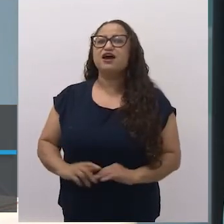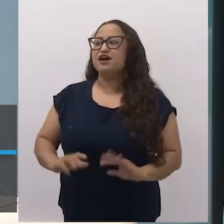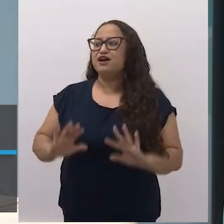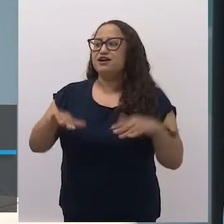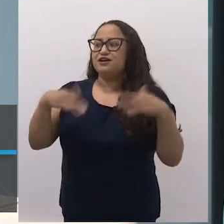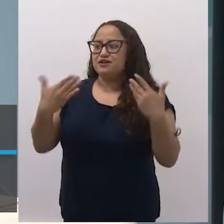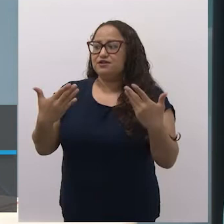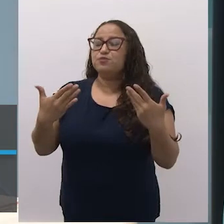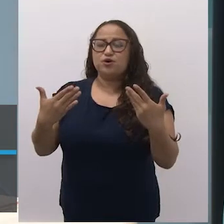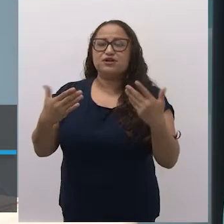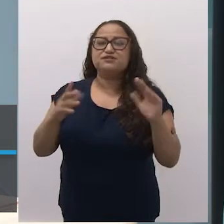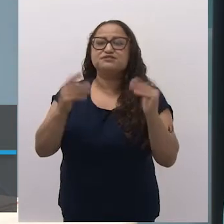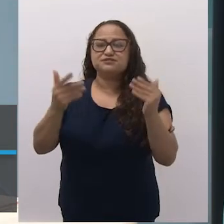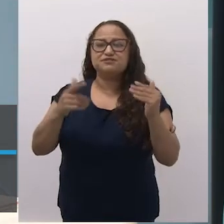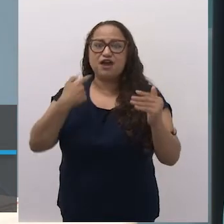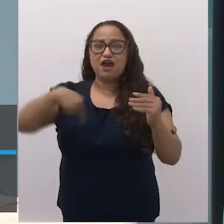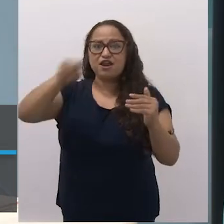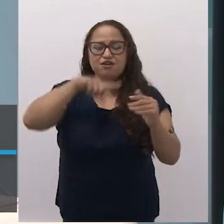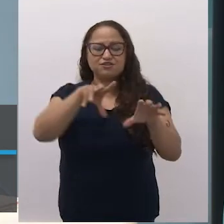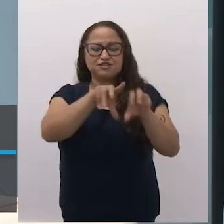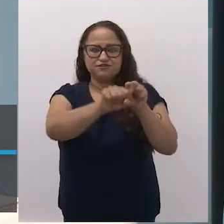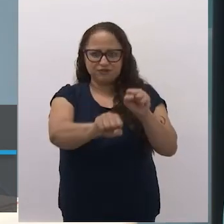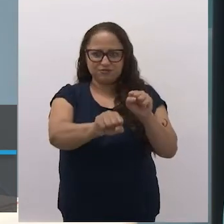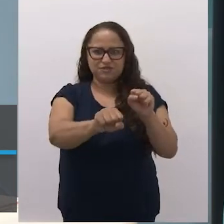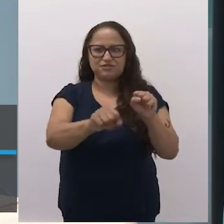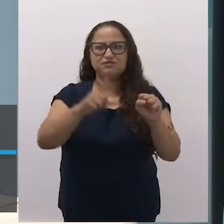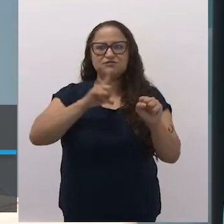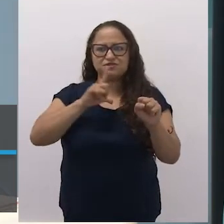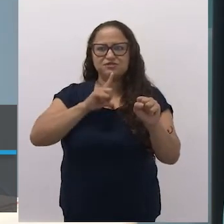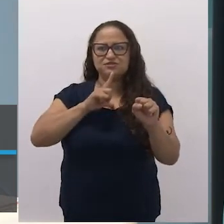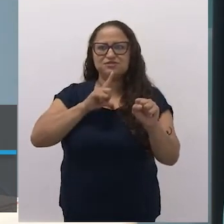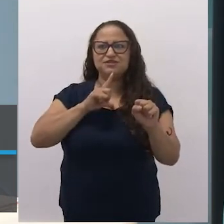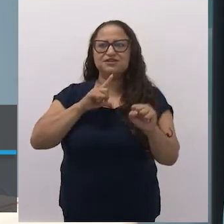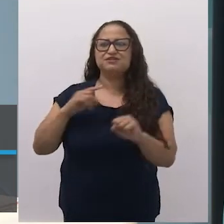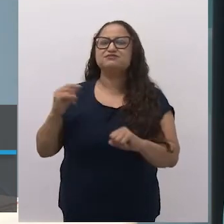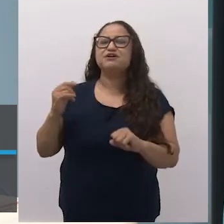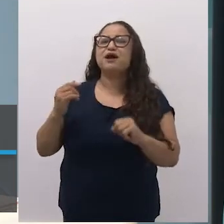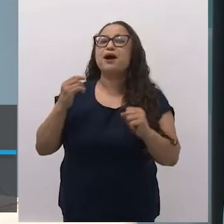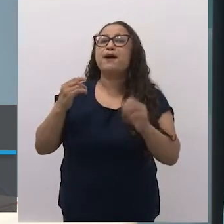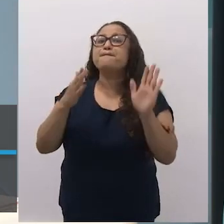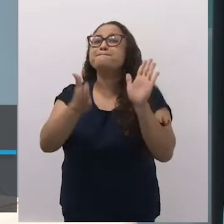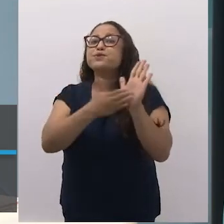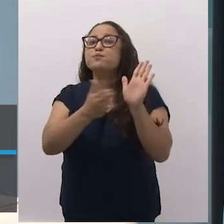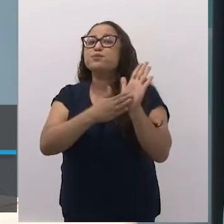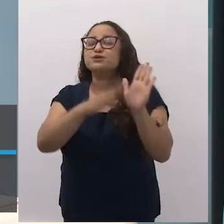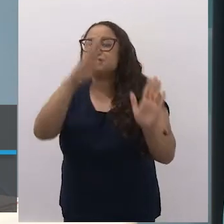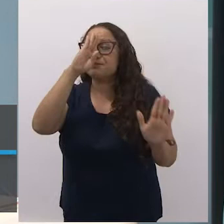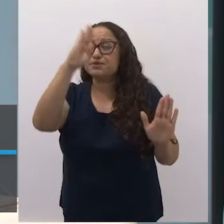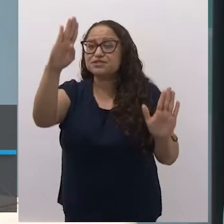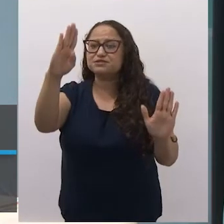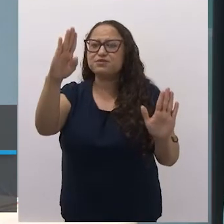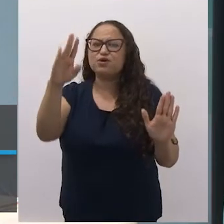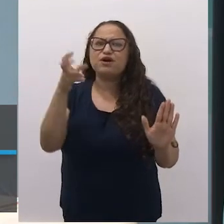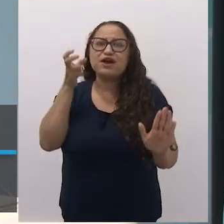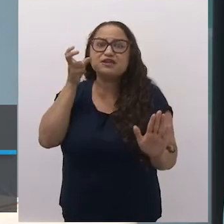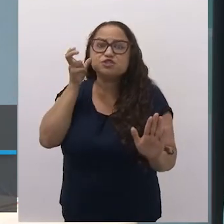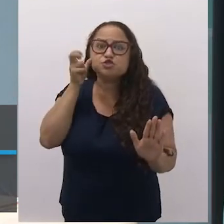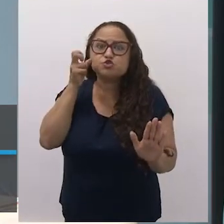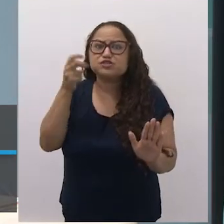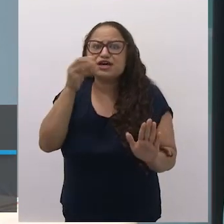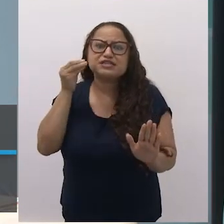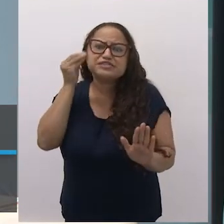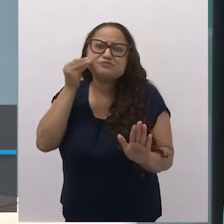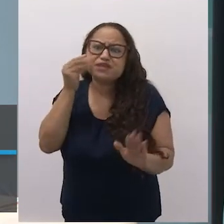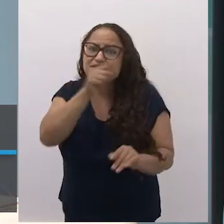ao vivo nessa tarde, nessa sexta-feira, mas a nossa proposta principal é ouvir a experiência de